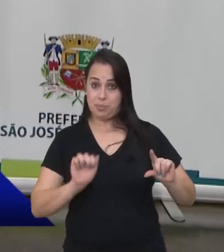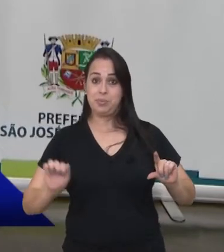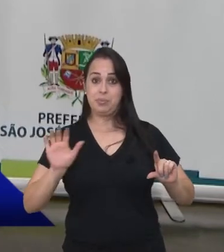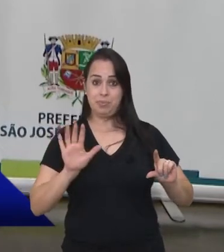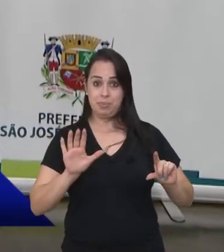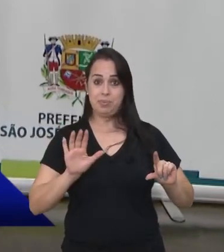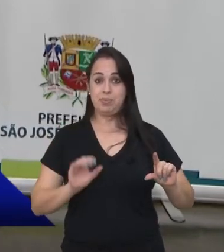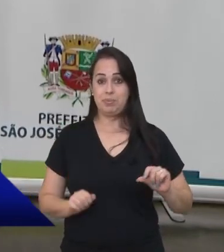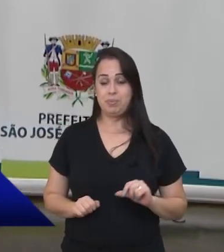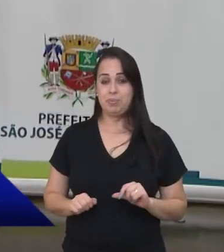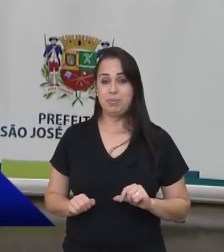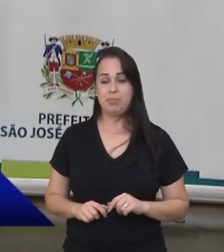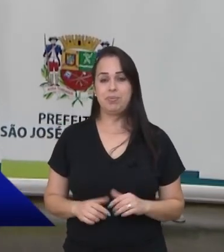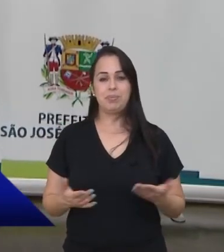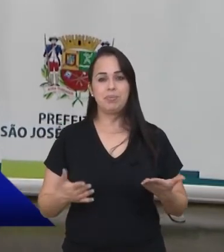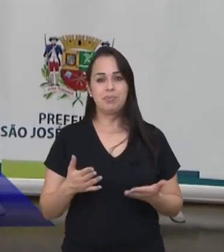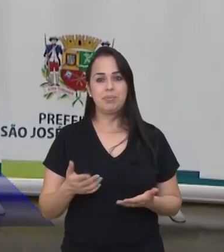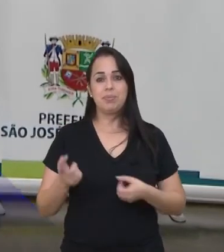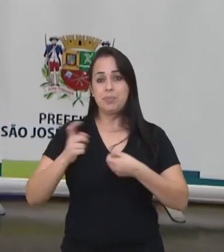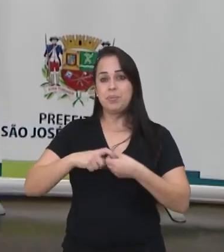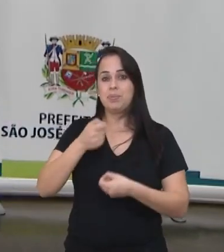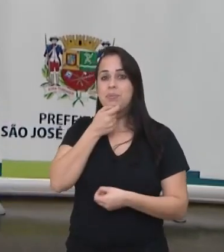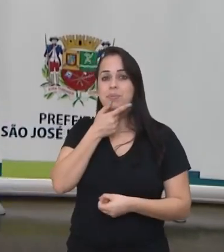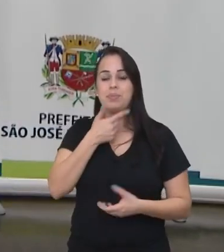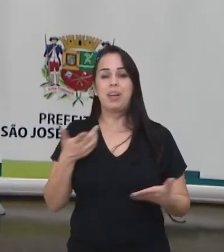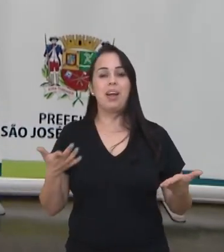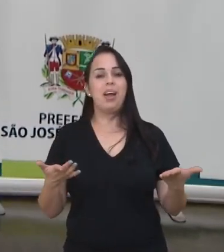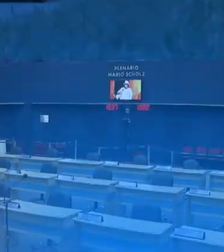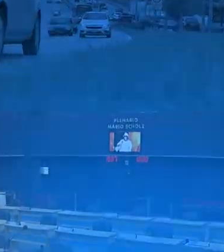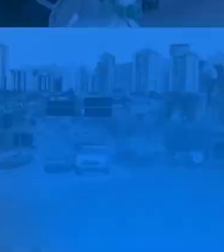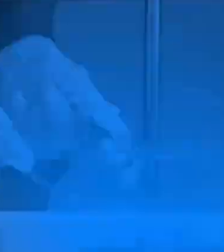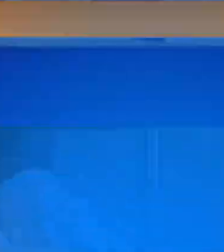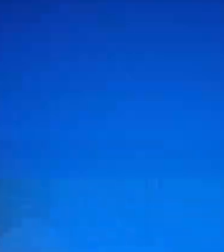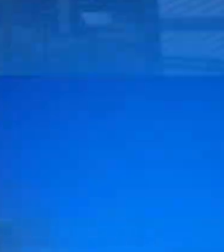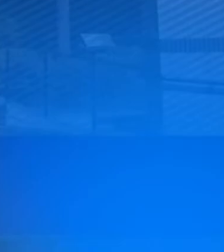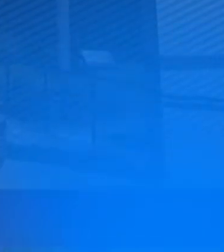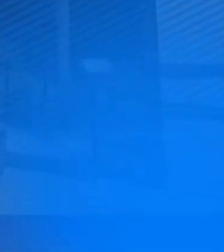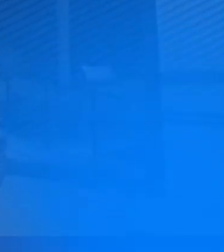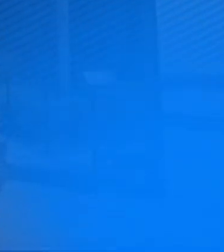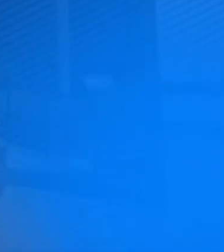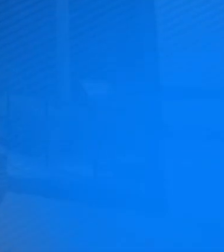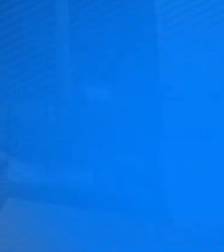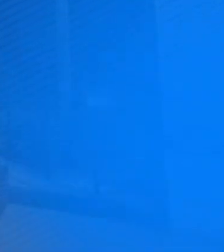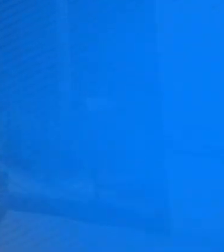Vão colocar também endereço das redes sociais para vocês verem é com você guerra e